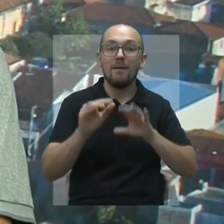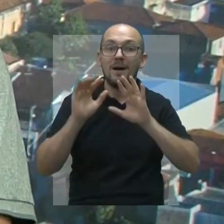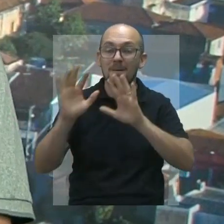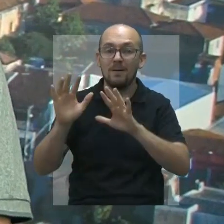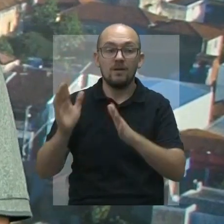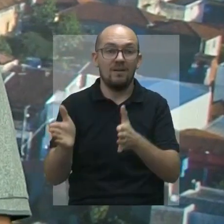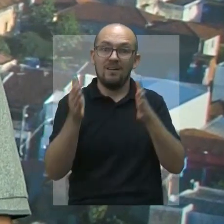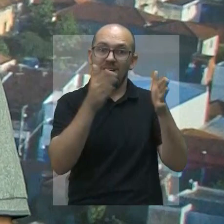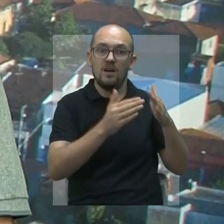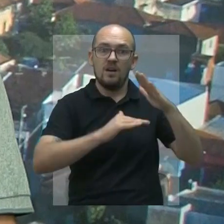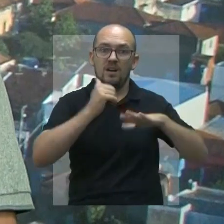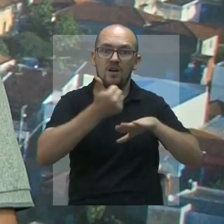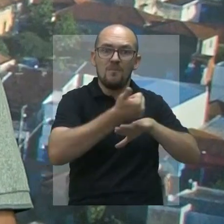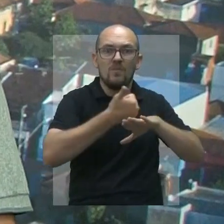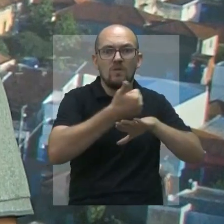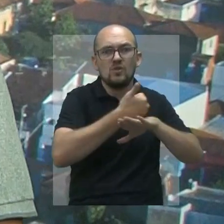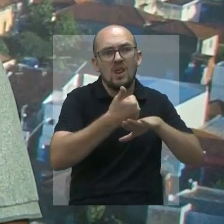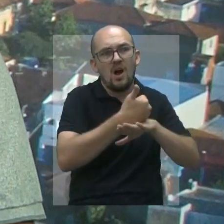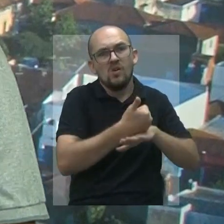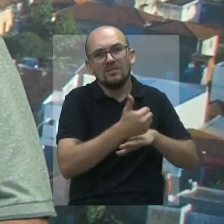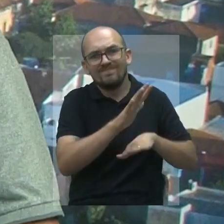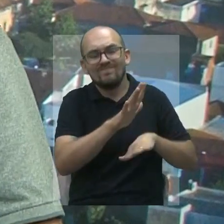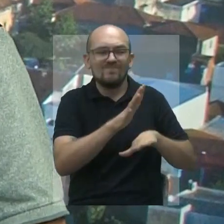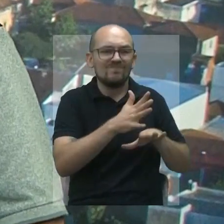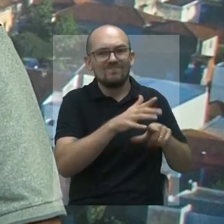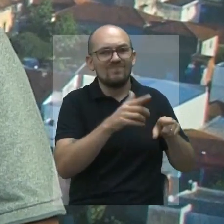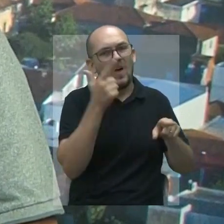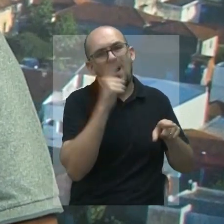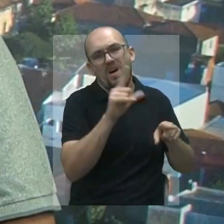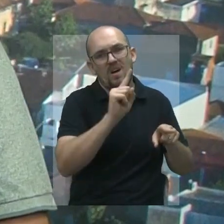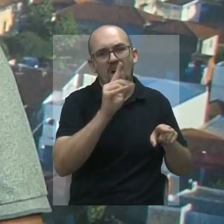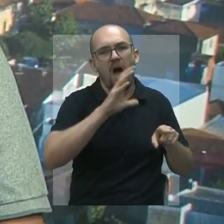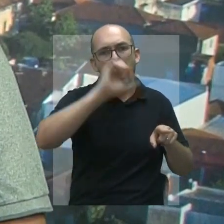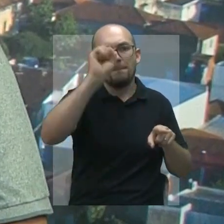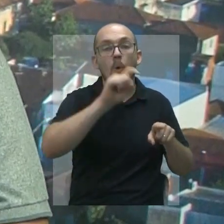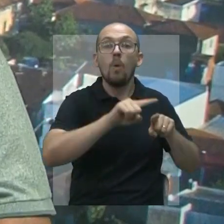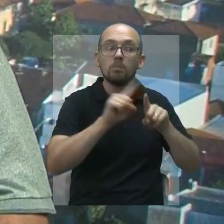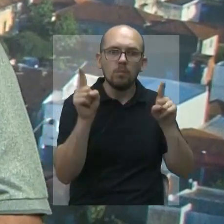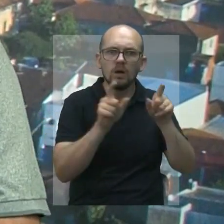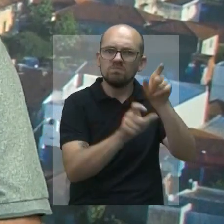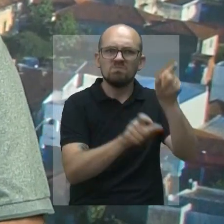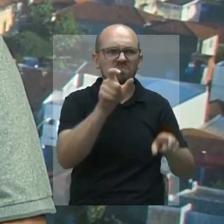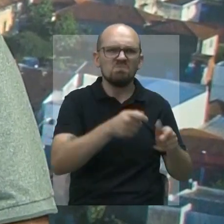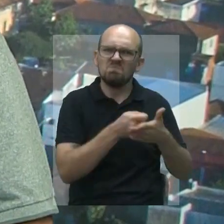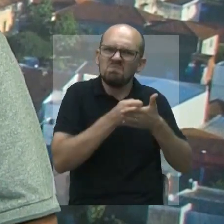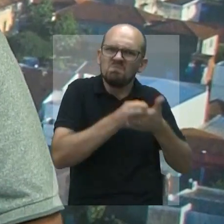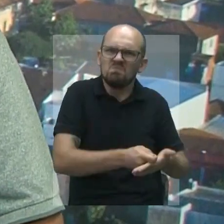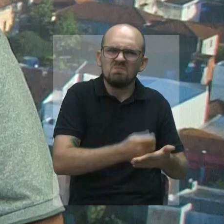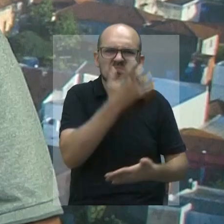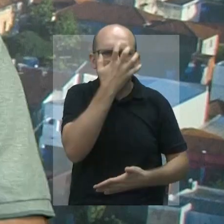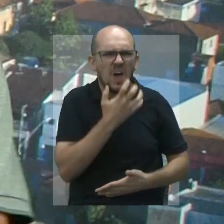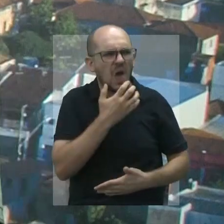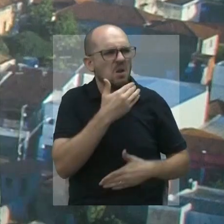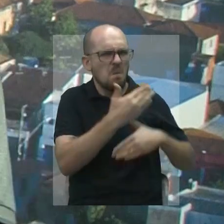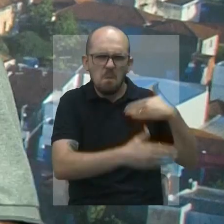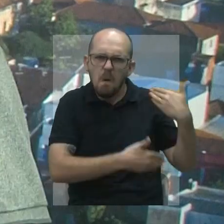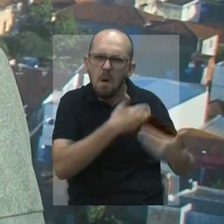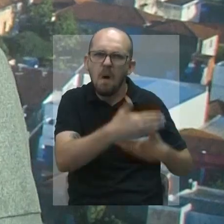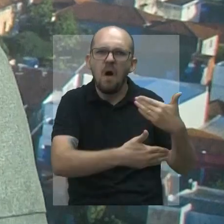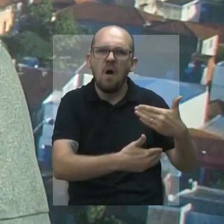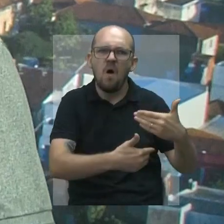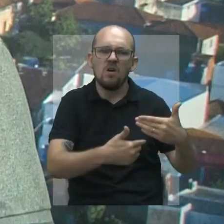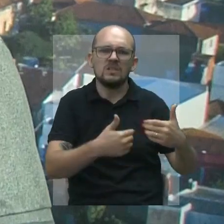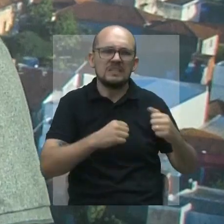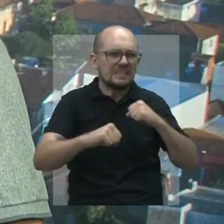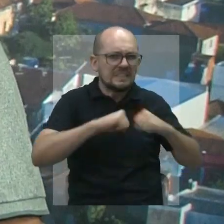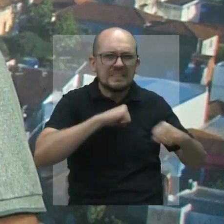foi tão longe como o sub-20, mas enquanto esteve em campo, os atletas comprometidos com a camisa do Galo, com o projeto como